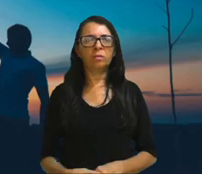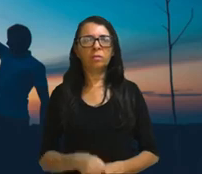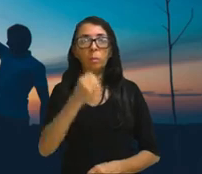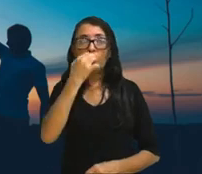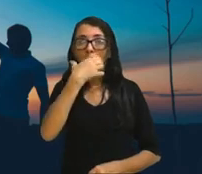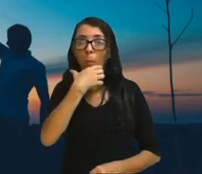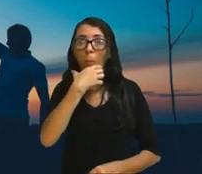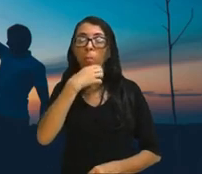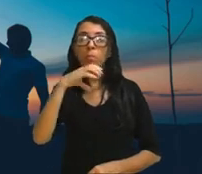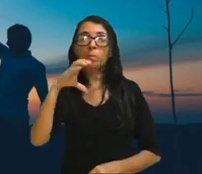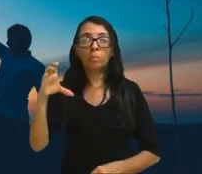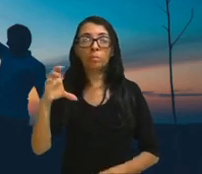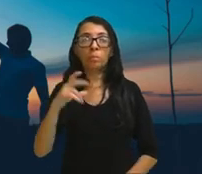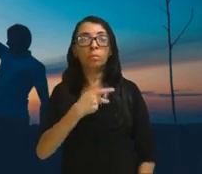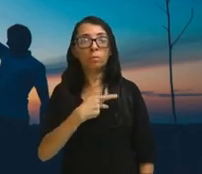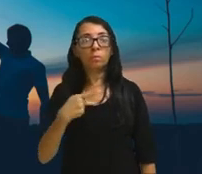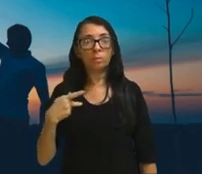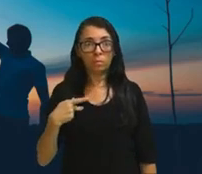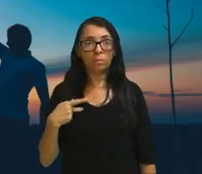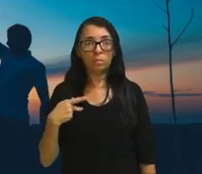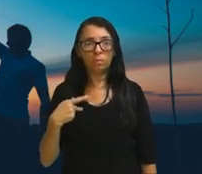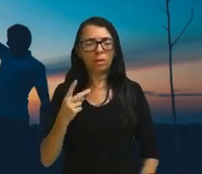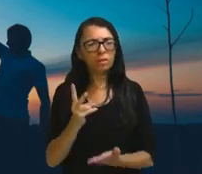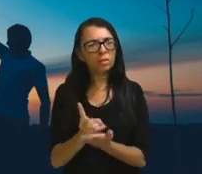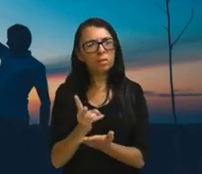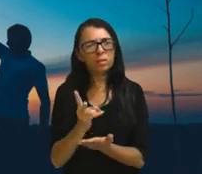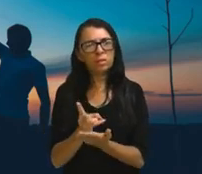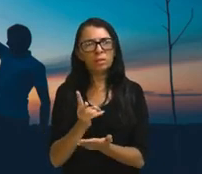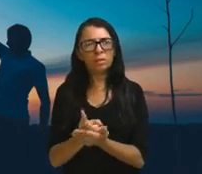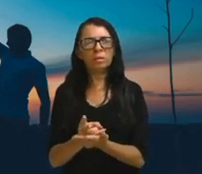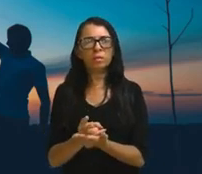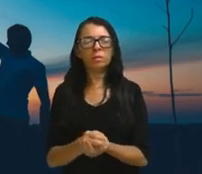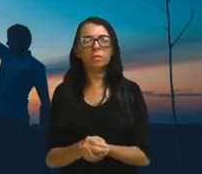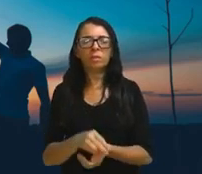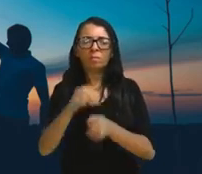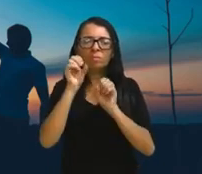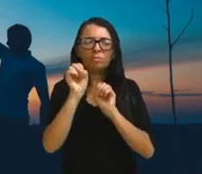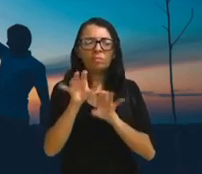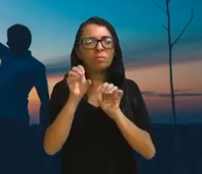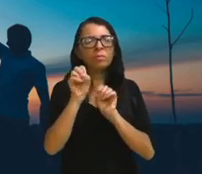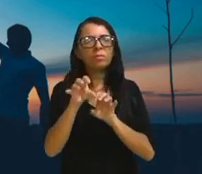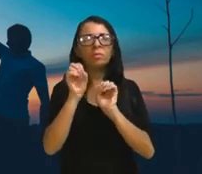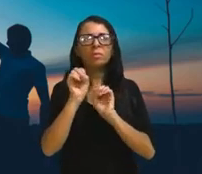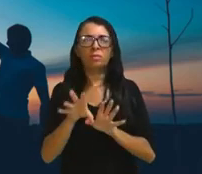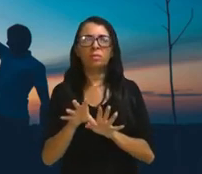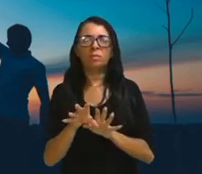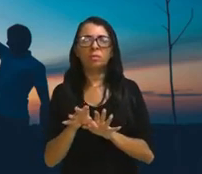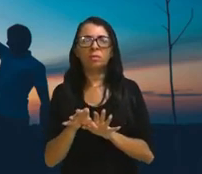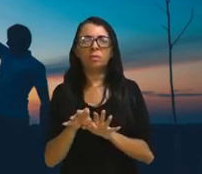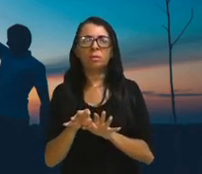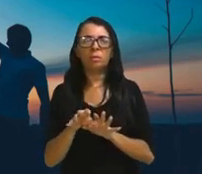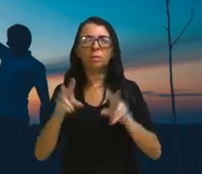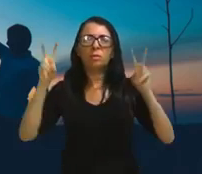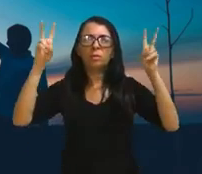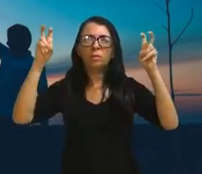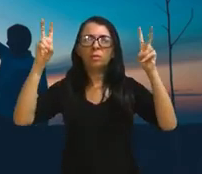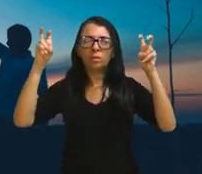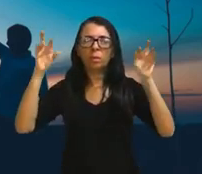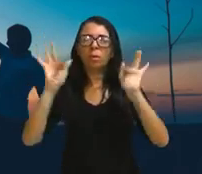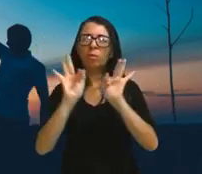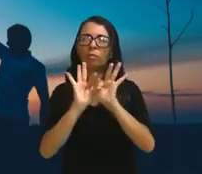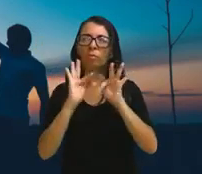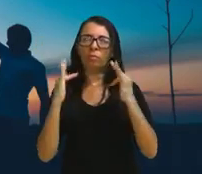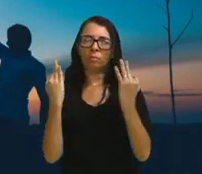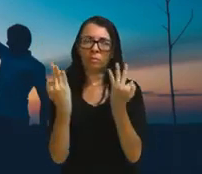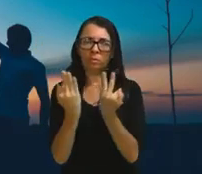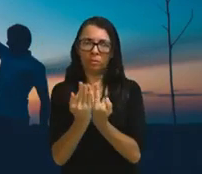falarmos sobre família, estarmos sempre pensando nesse tema, nesse assunto, não somente